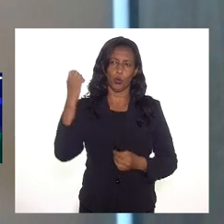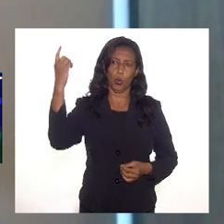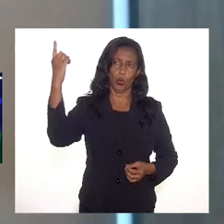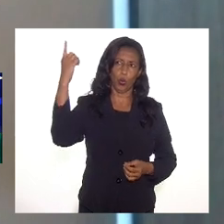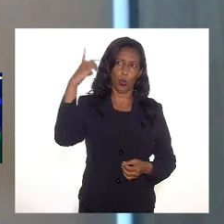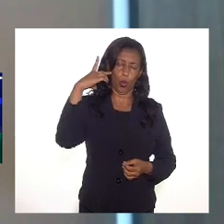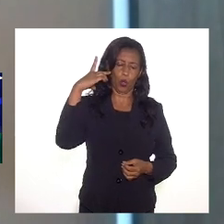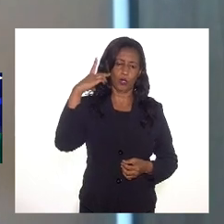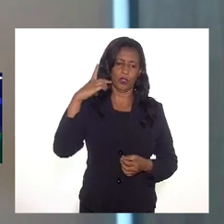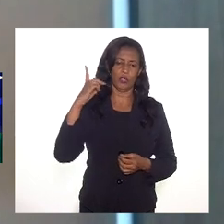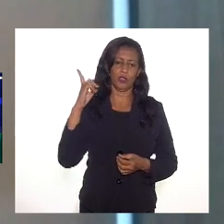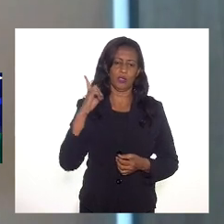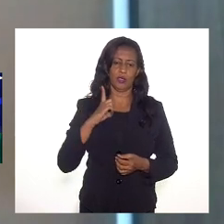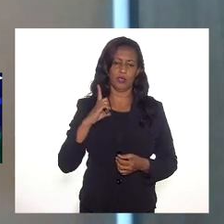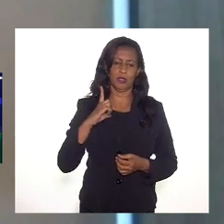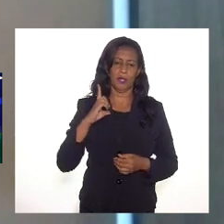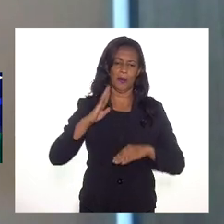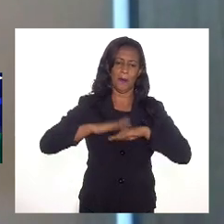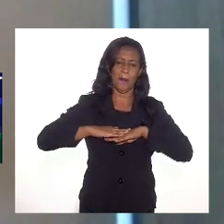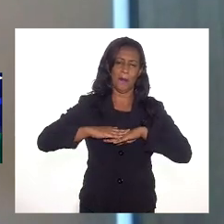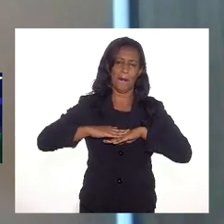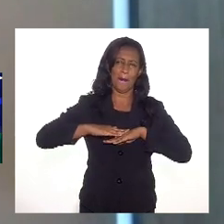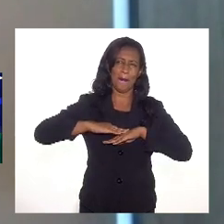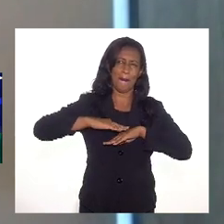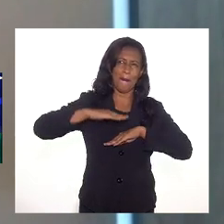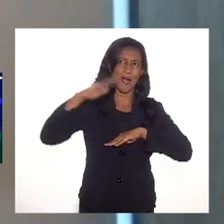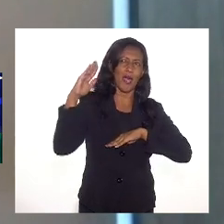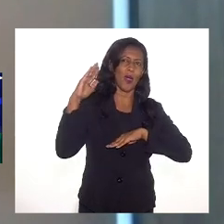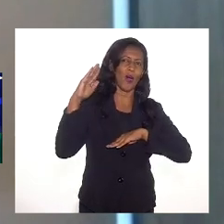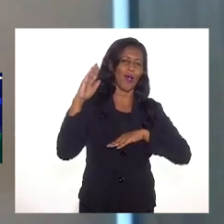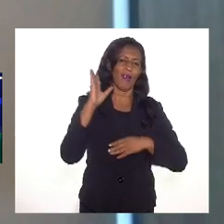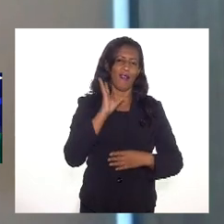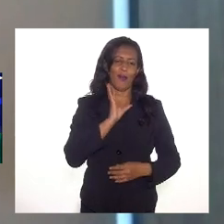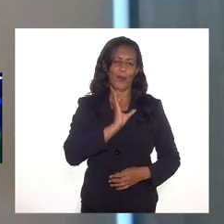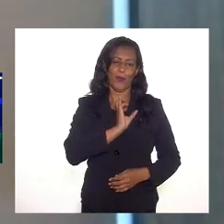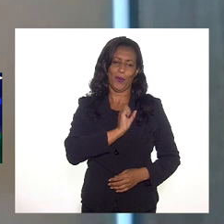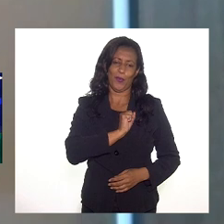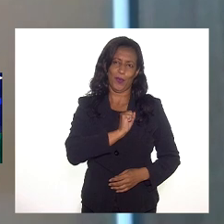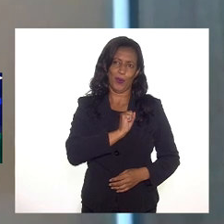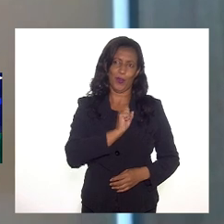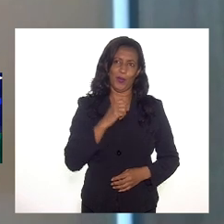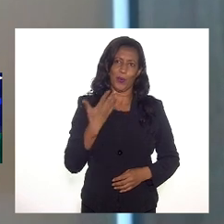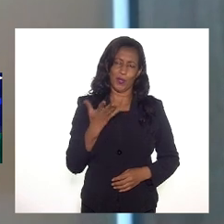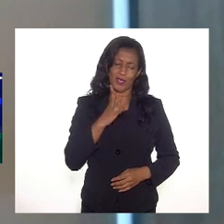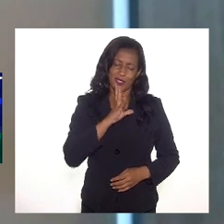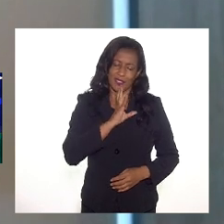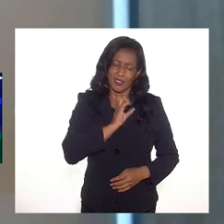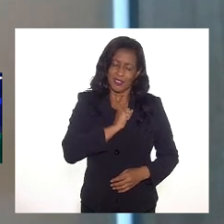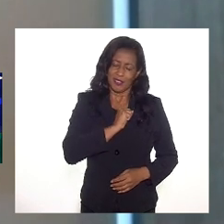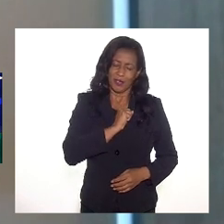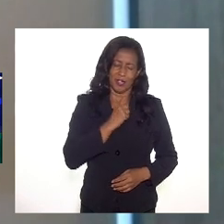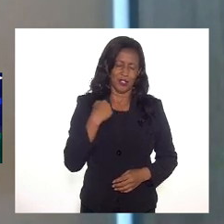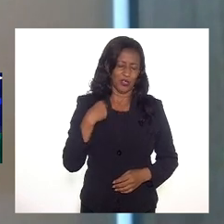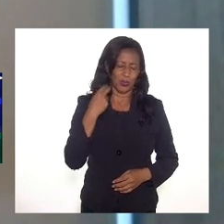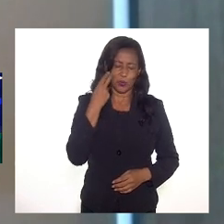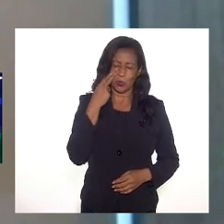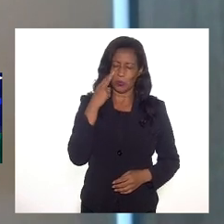existentes o maior de todos é o amor e quando a gente ama a gente não olha